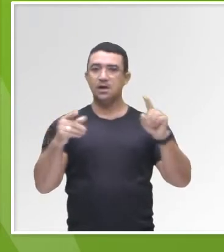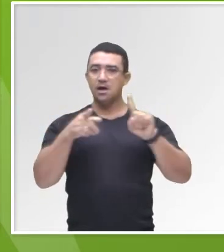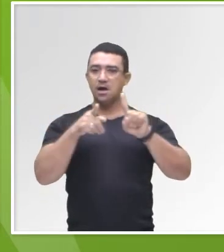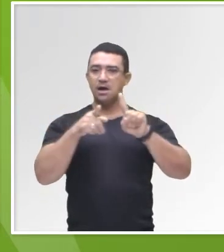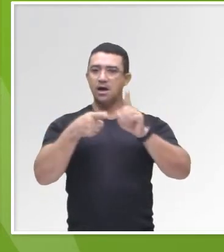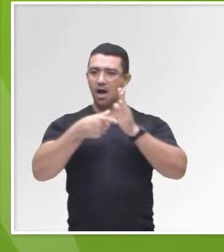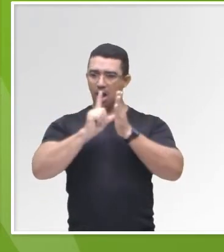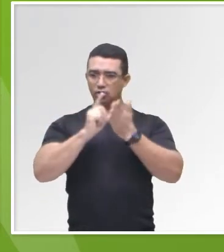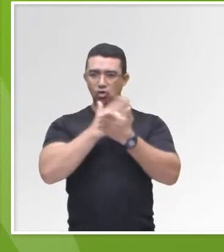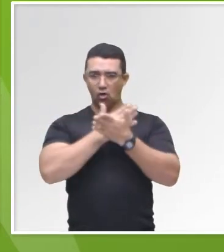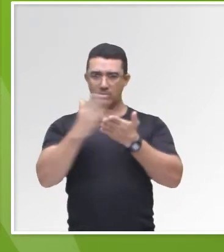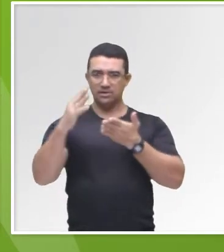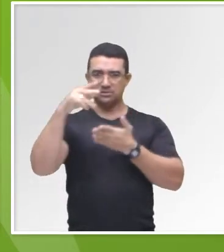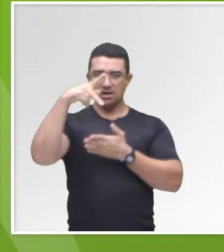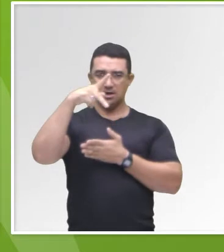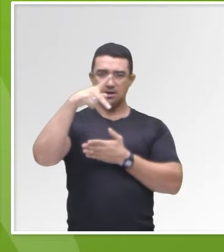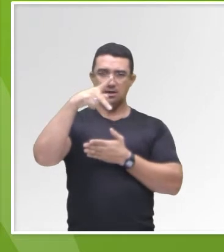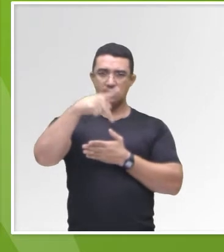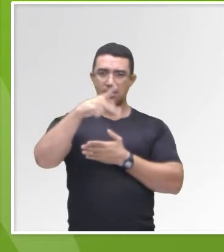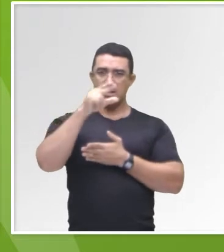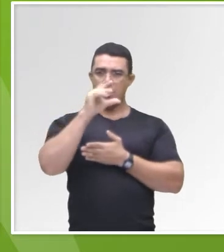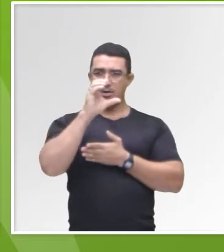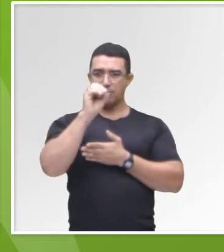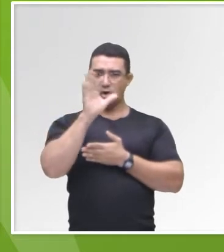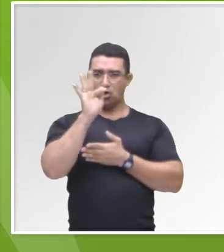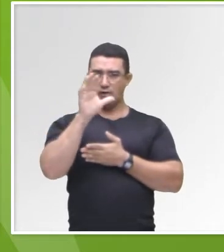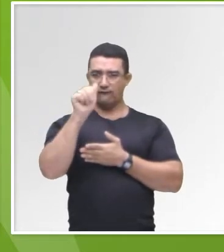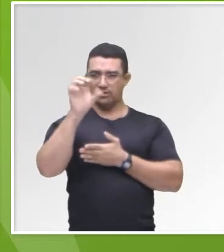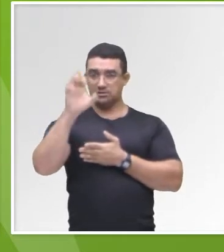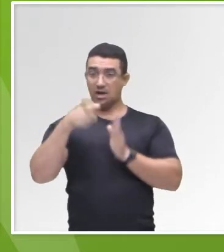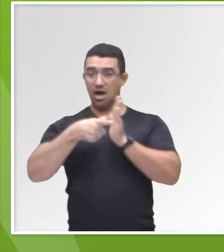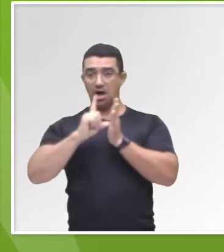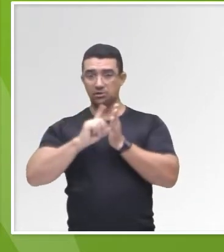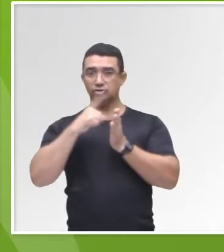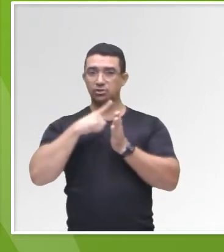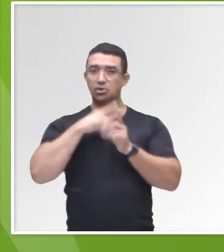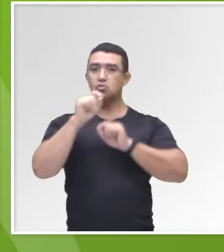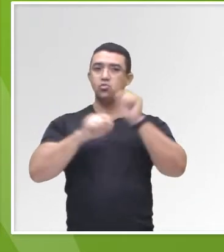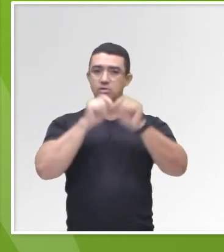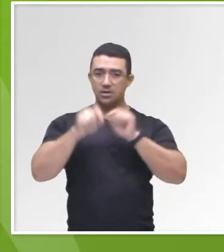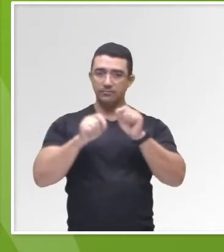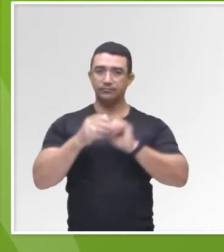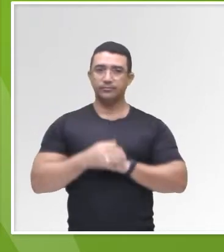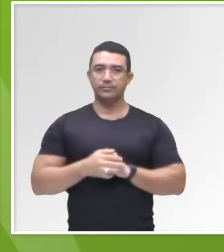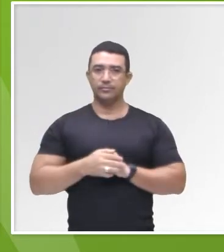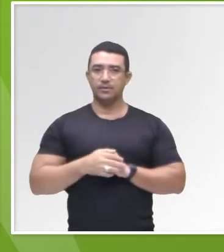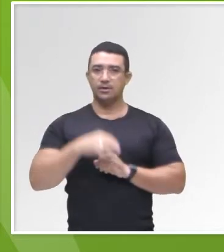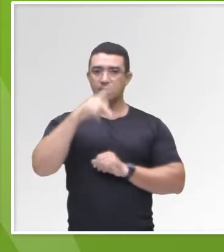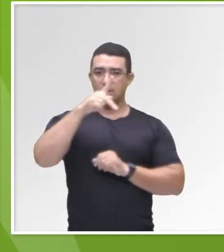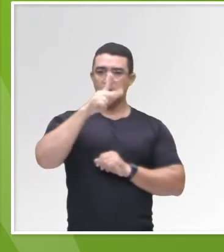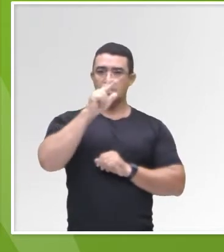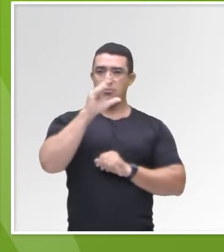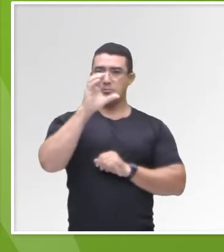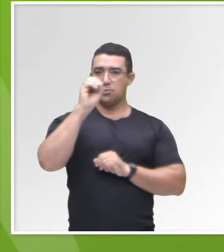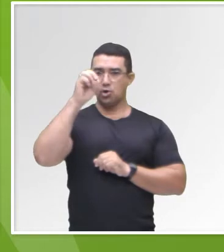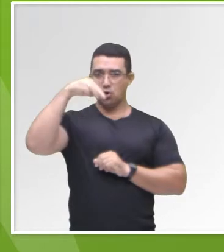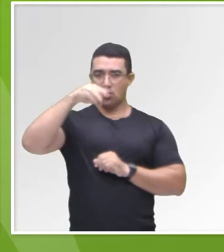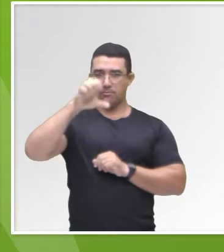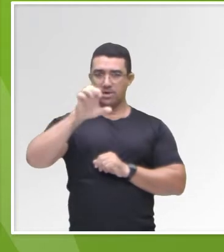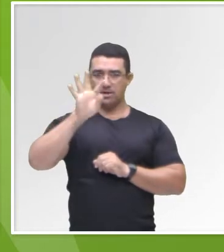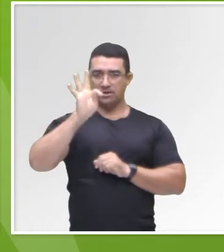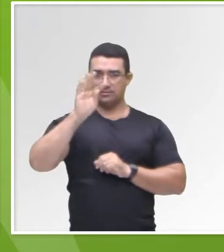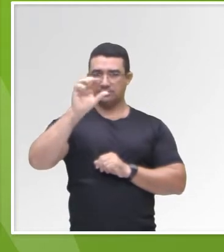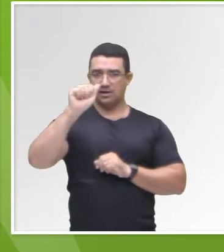a gente vai ter uma fase de preparação, como nós já vimos, que é a chamada prometáfase. Tudo vai iniciar aqui, ó, que é uma